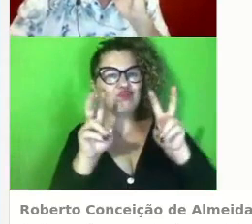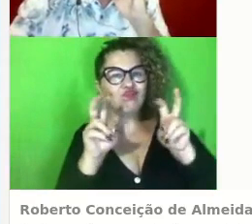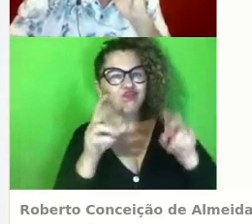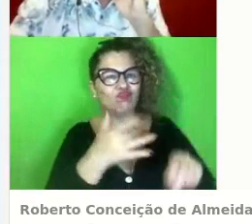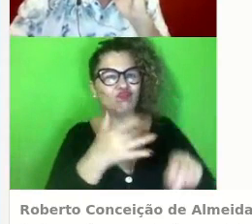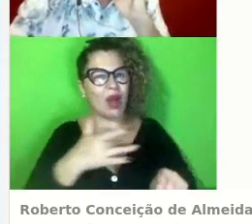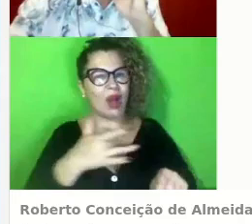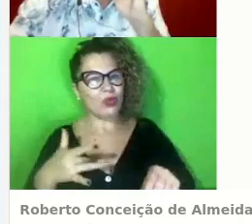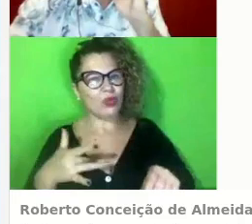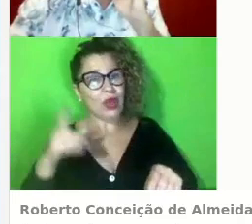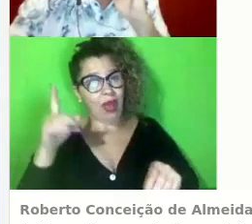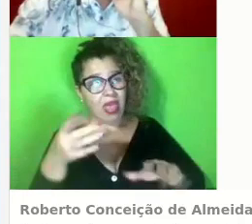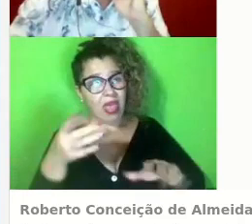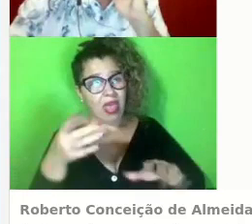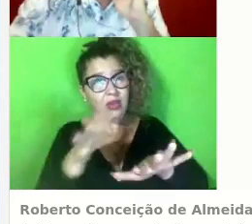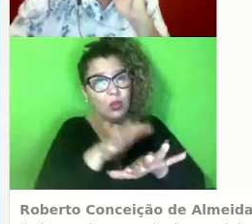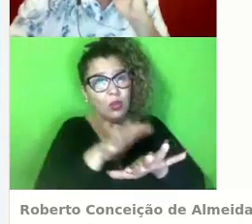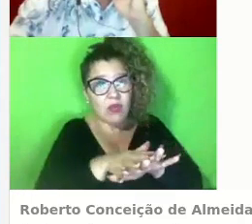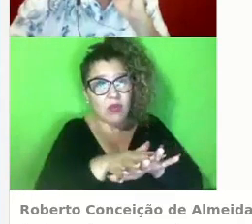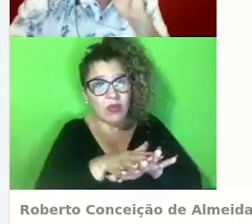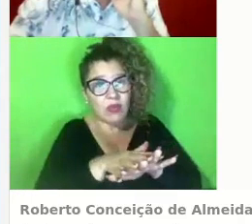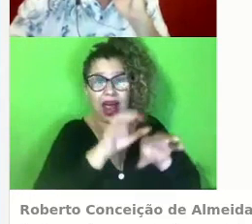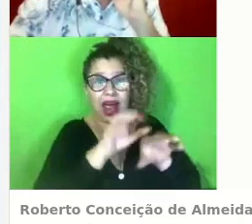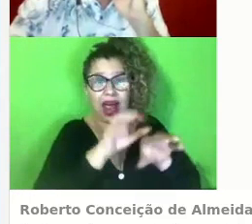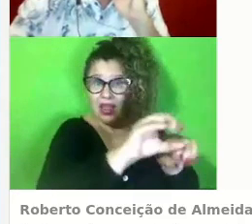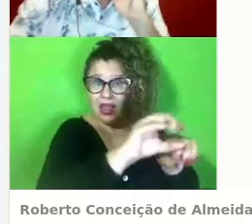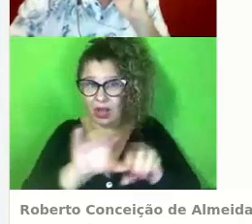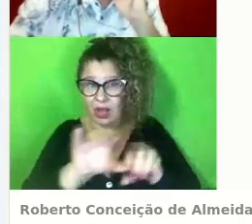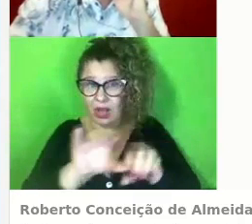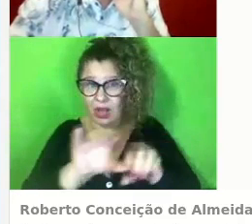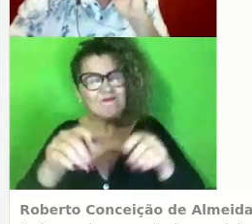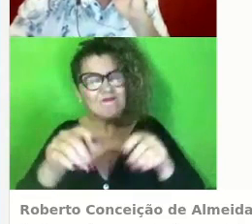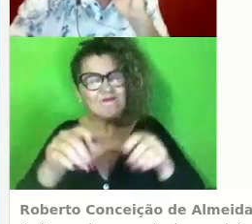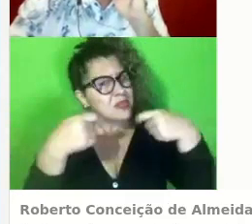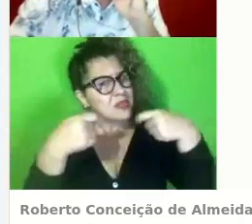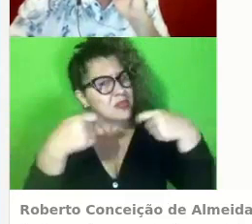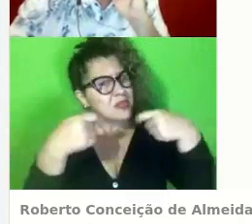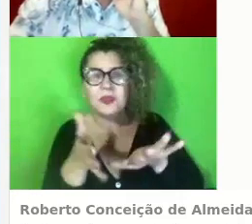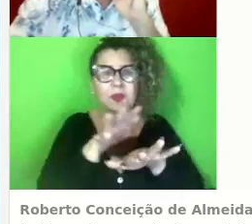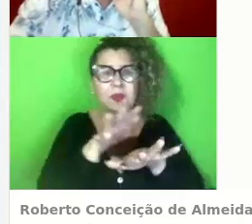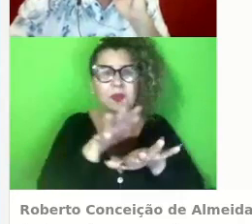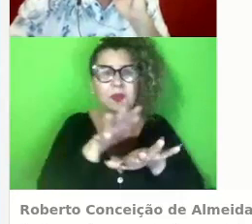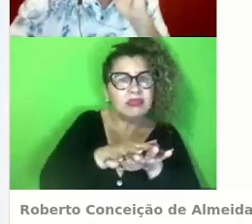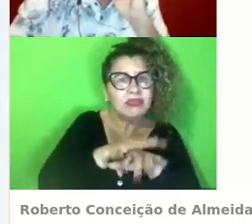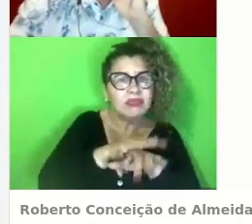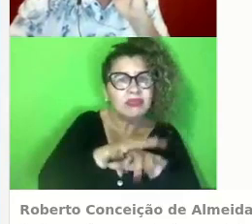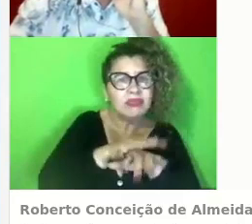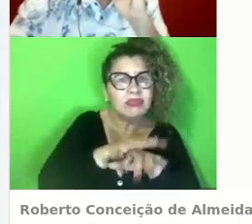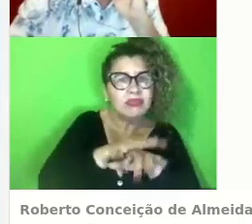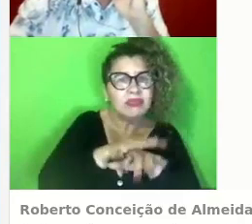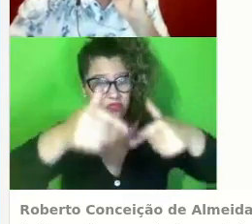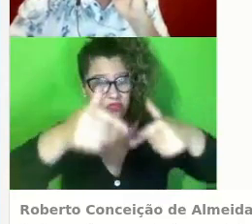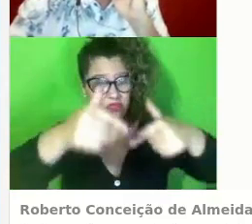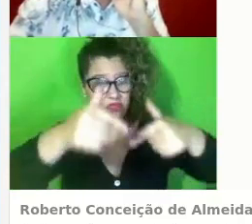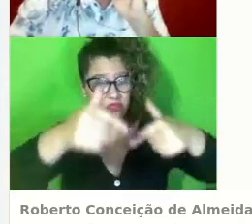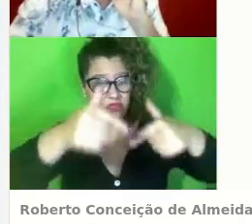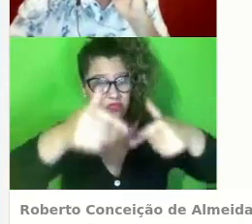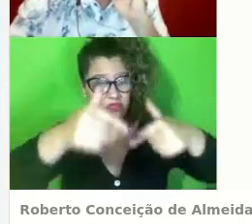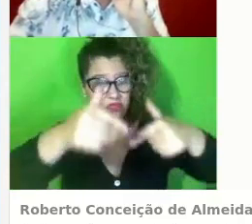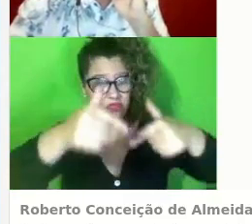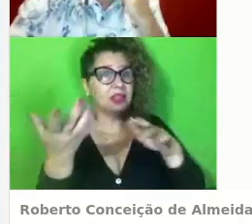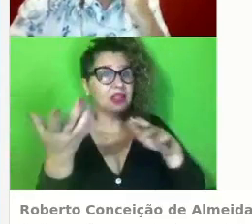falar em inclusão, né? Eu vou falar de mercado de trabalho, seja ele a entrada no mercado